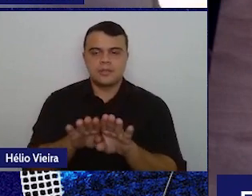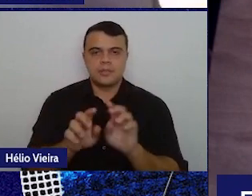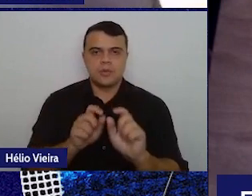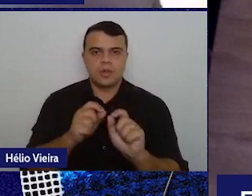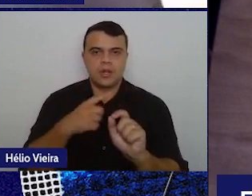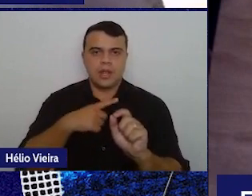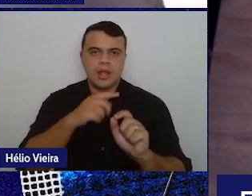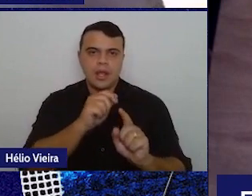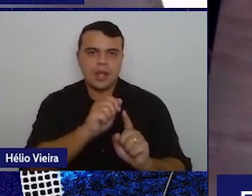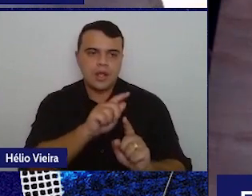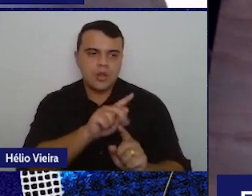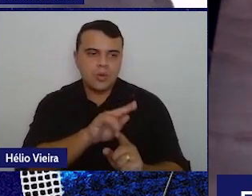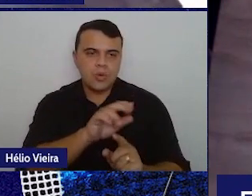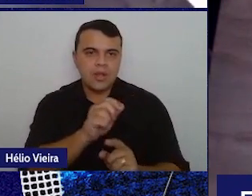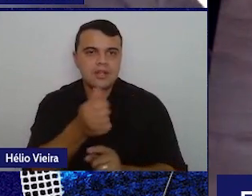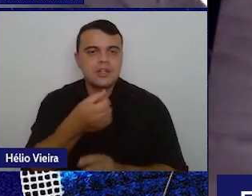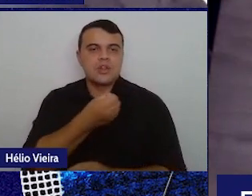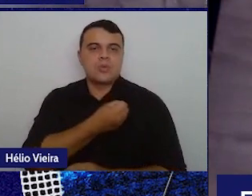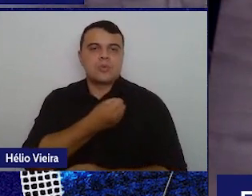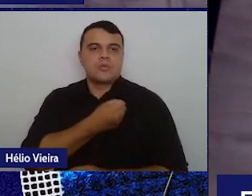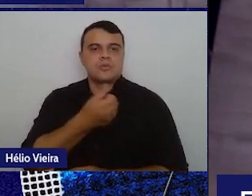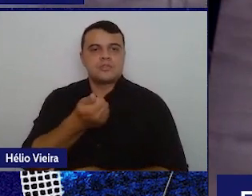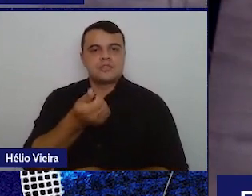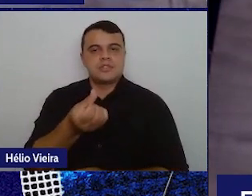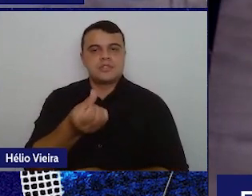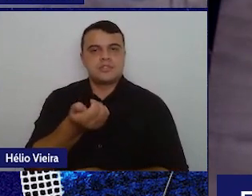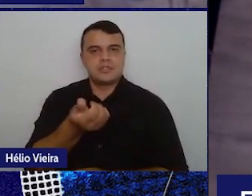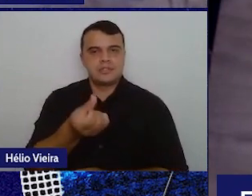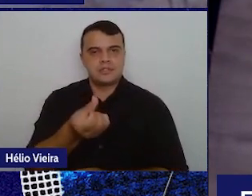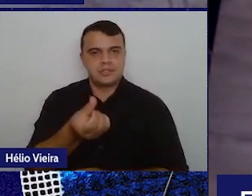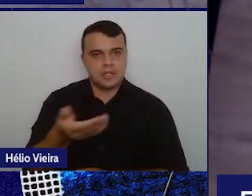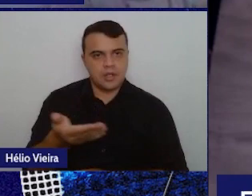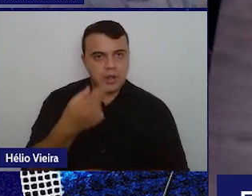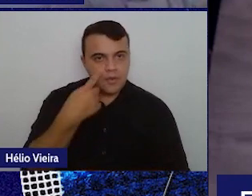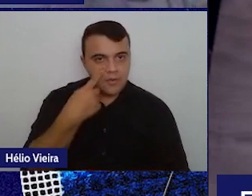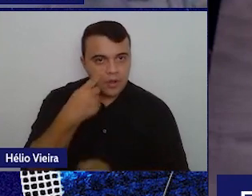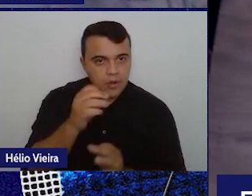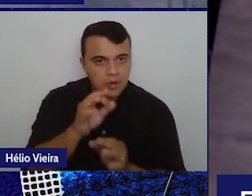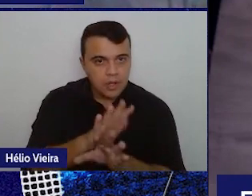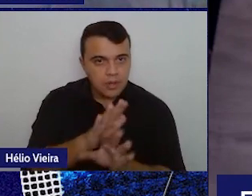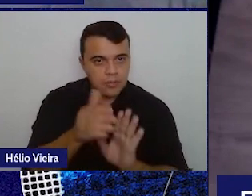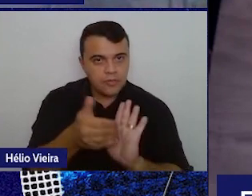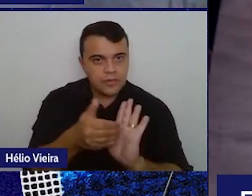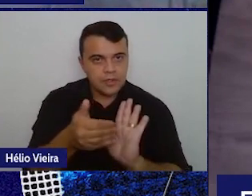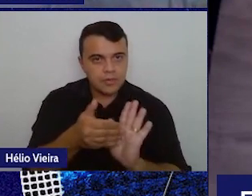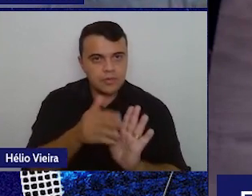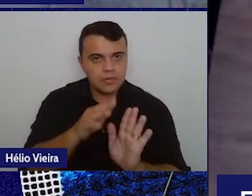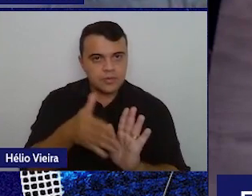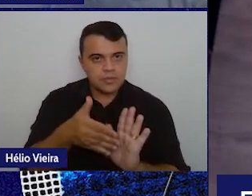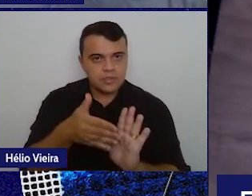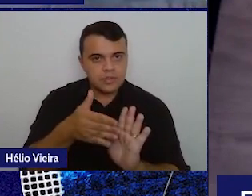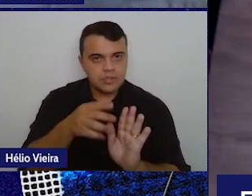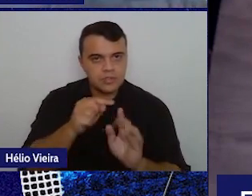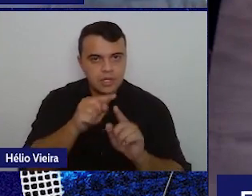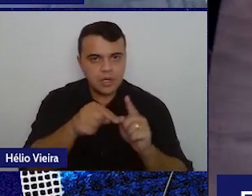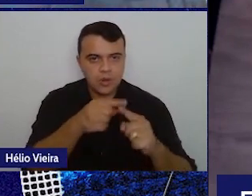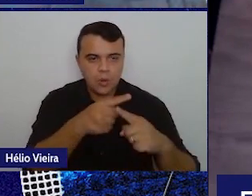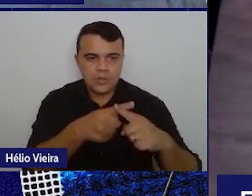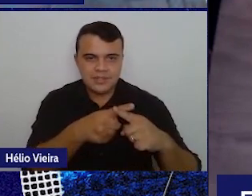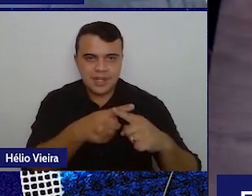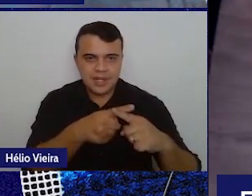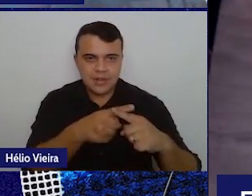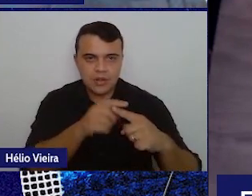agulha 16. Ó, a gente tá aqui no finalzinho, já tem o ponto cruzado. Como não vai ter o ponto